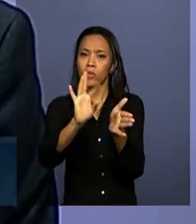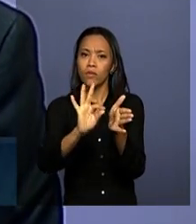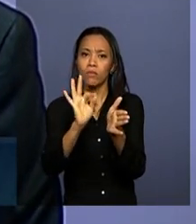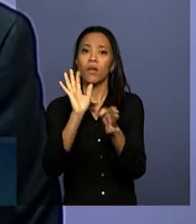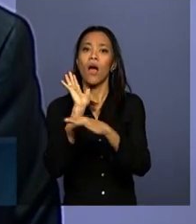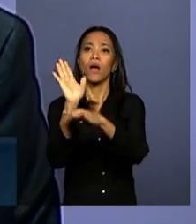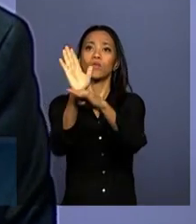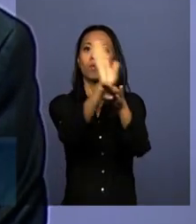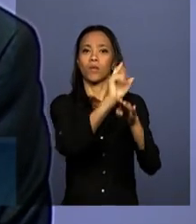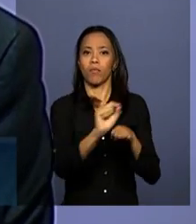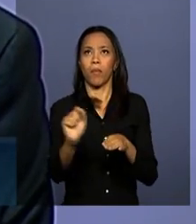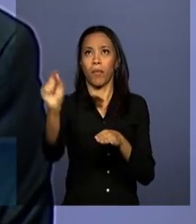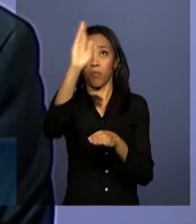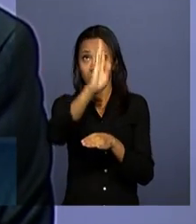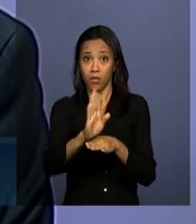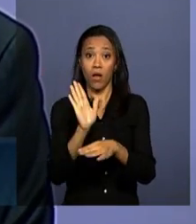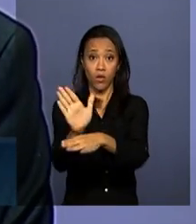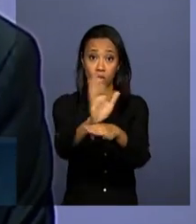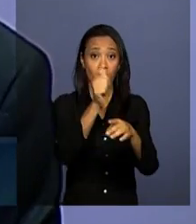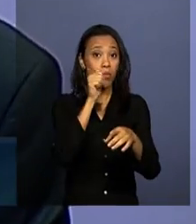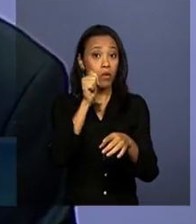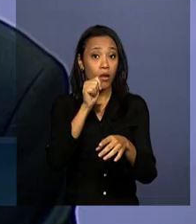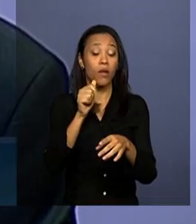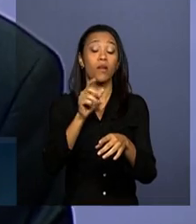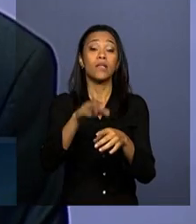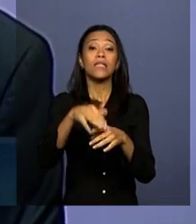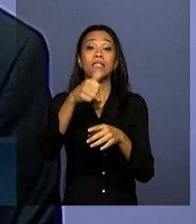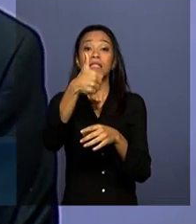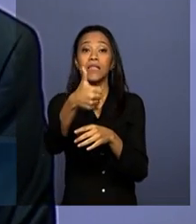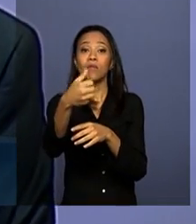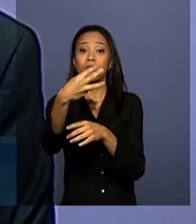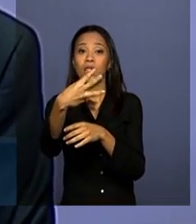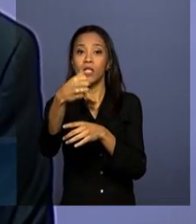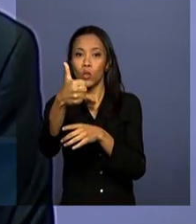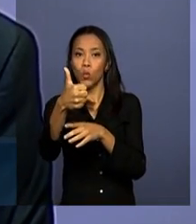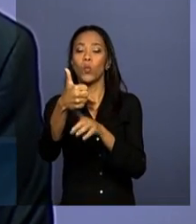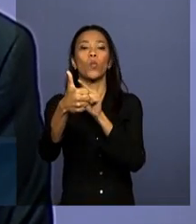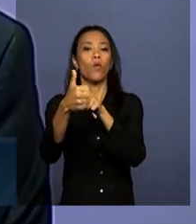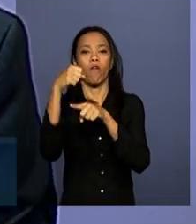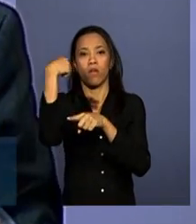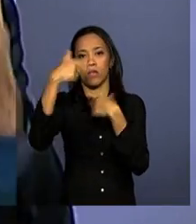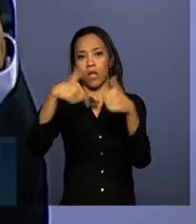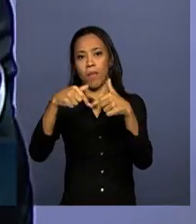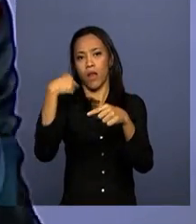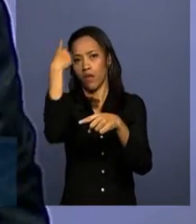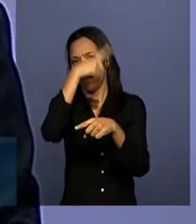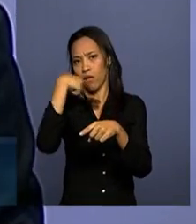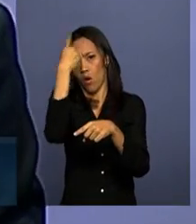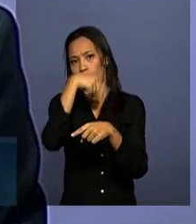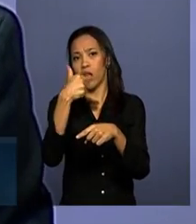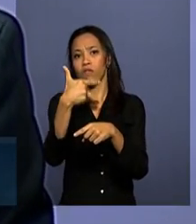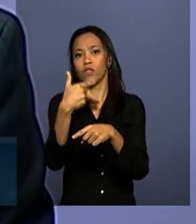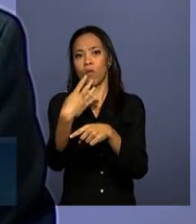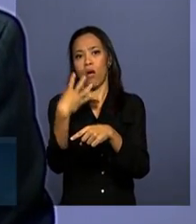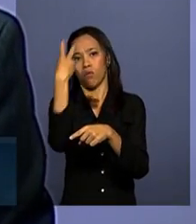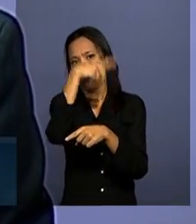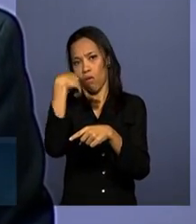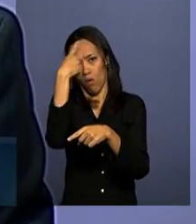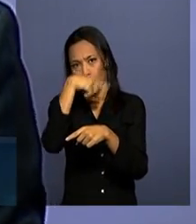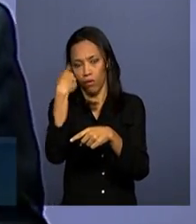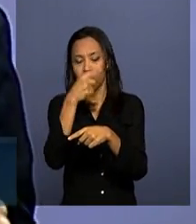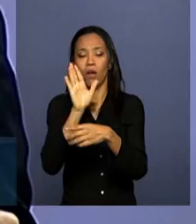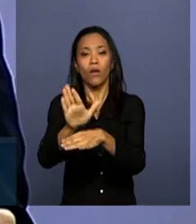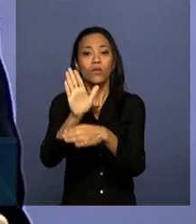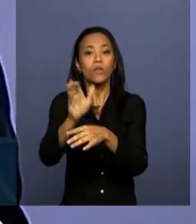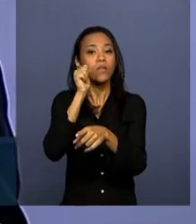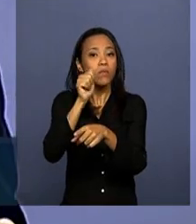violência, sendo que destes, 131 já funcionam 24 horas ininterruptamente, cumprindo todas as exigências.